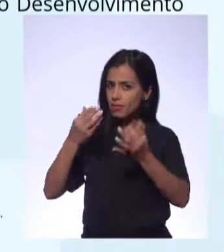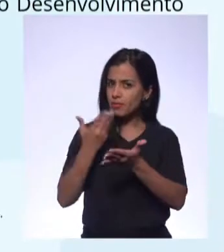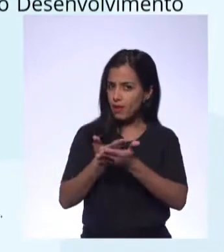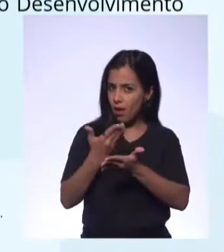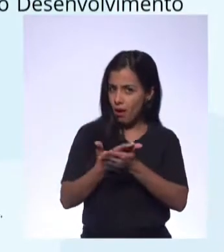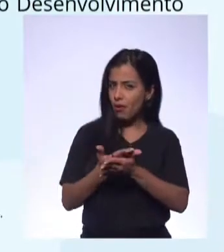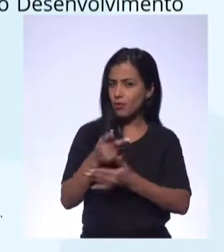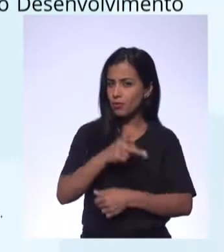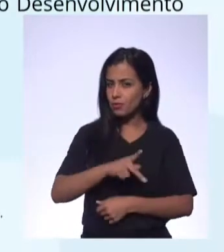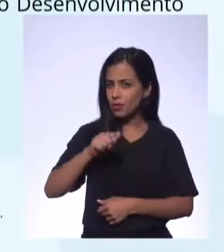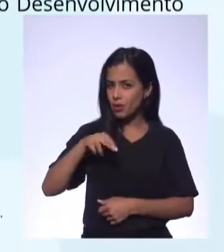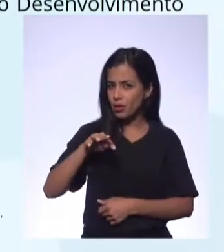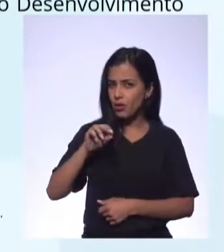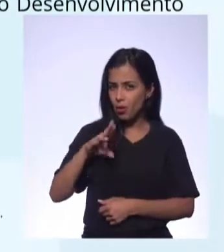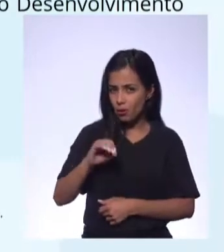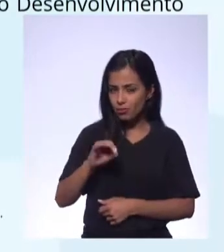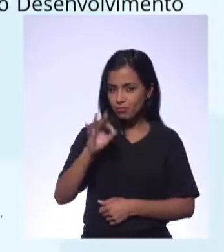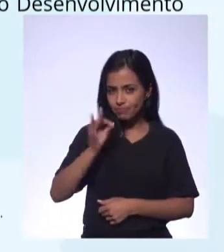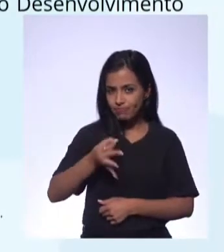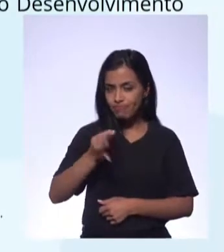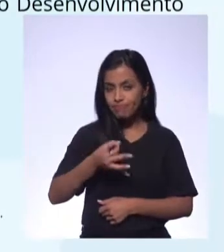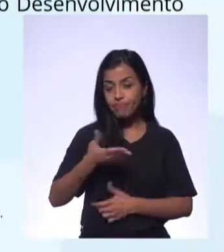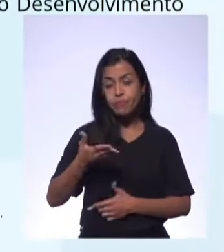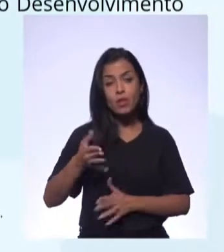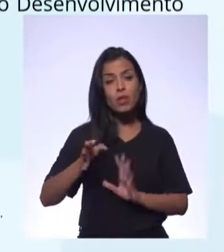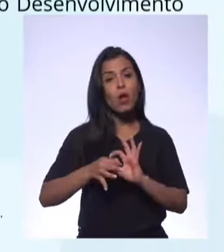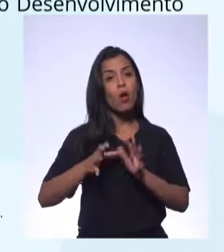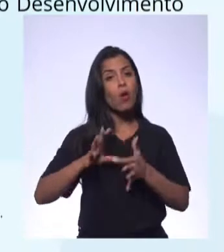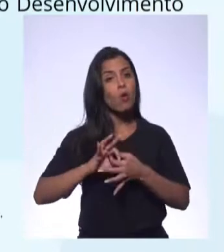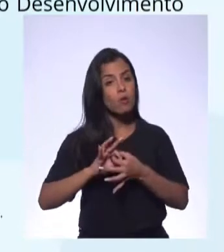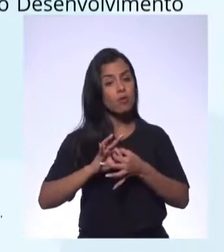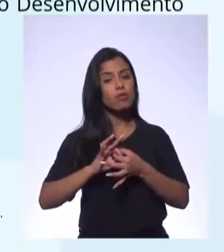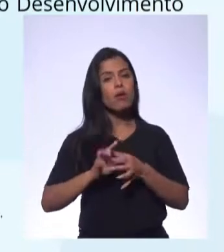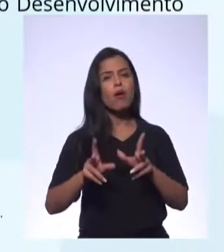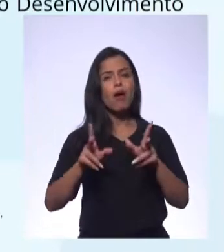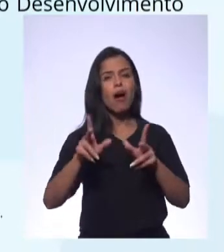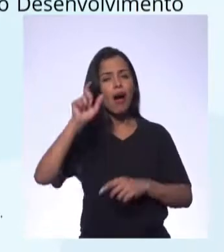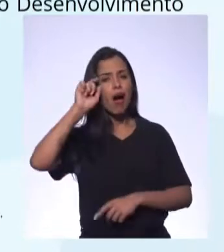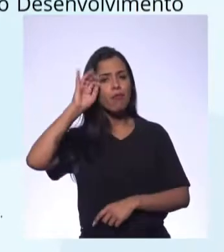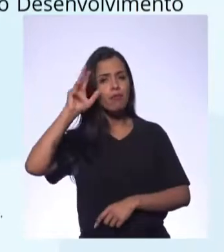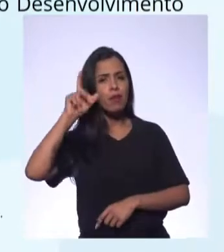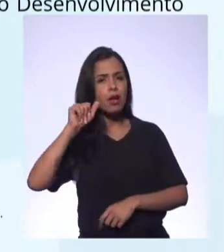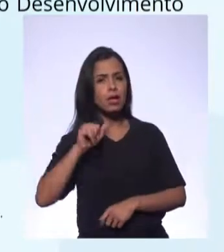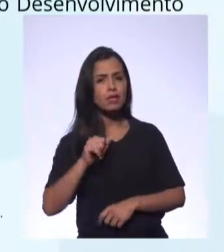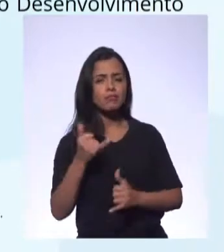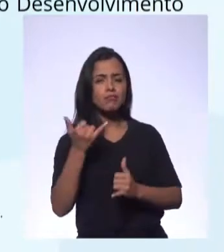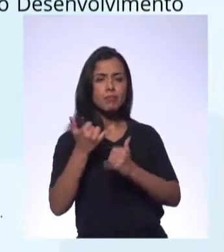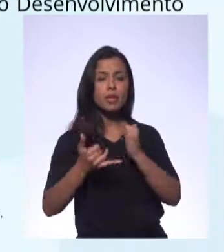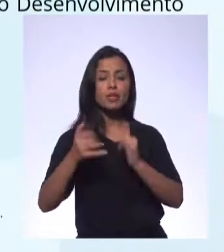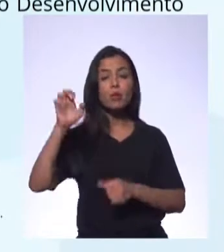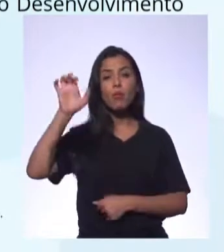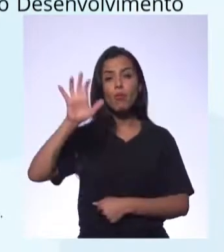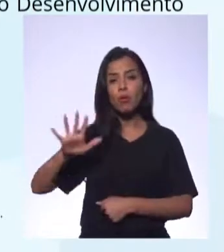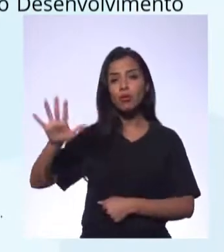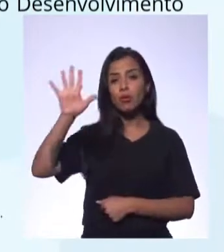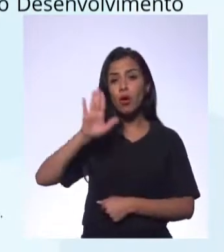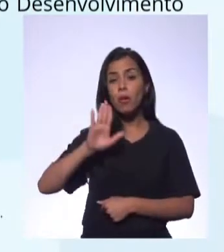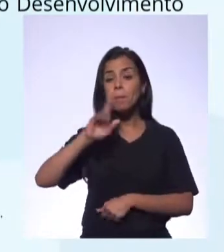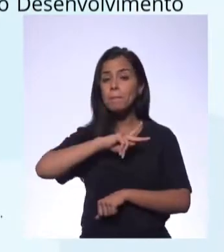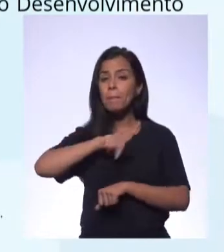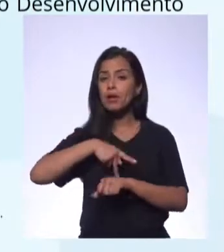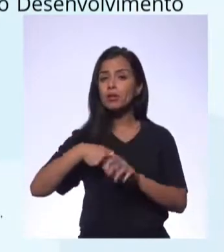só retomar aqui. Então, a União Africana é como se fosse uma espécie de União Europeia, só que com os países da África, né? E ela